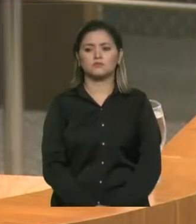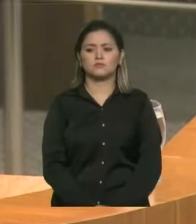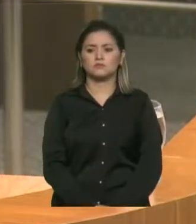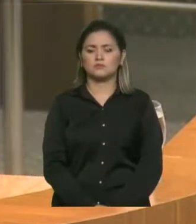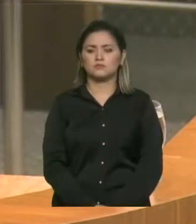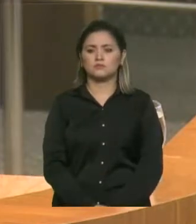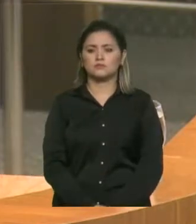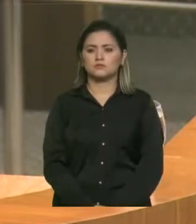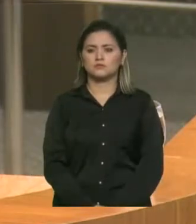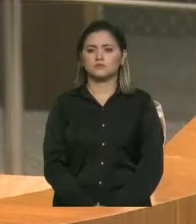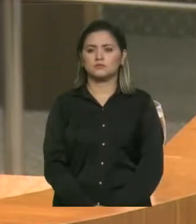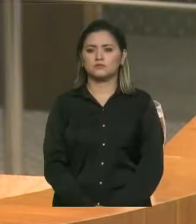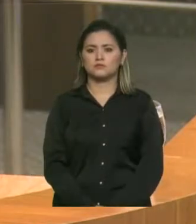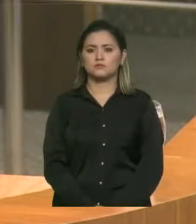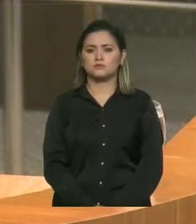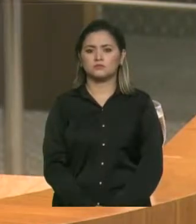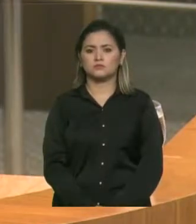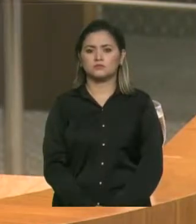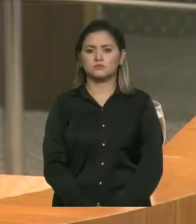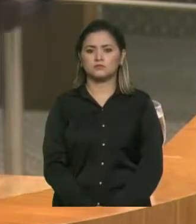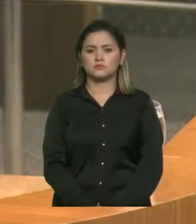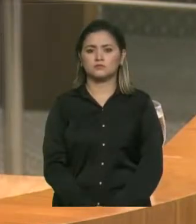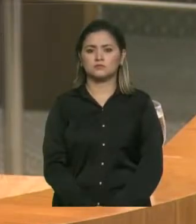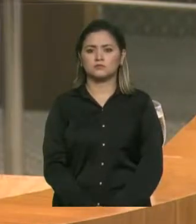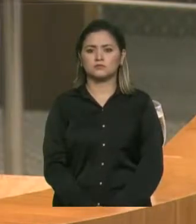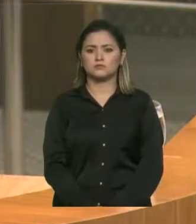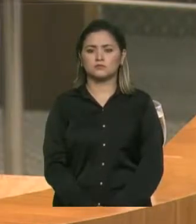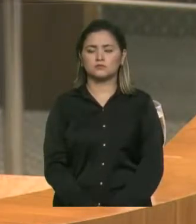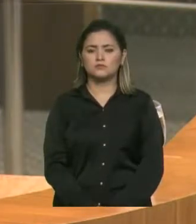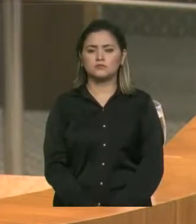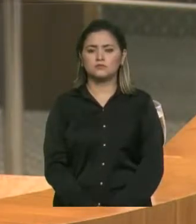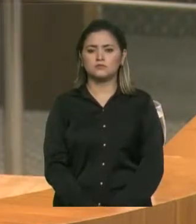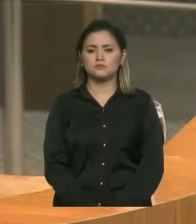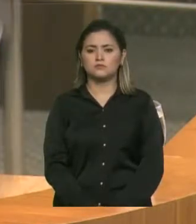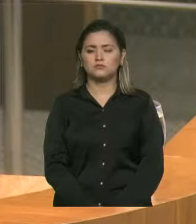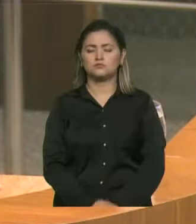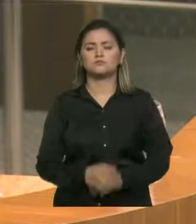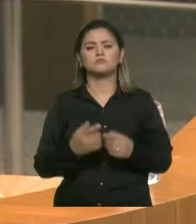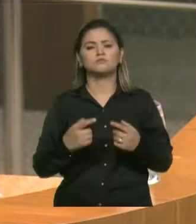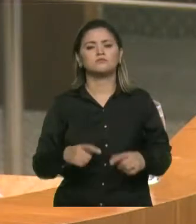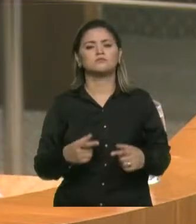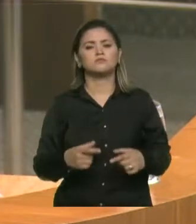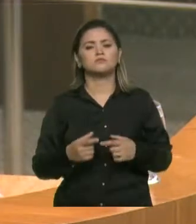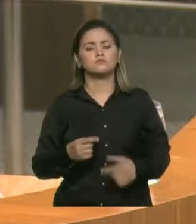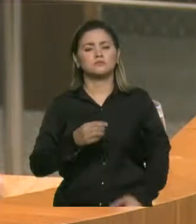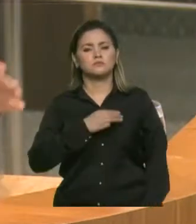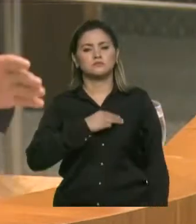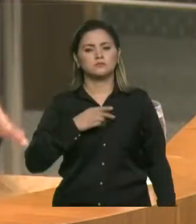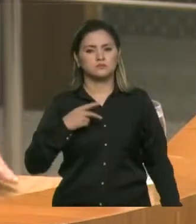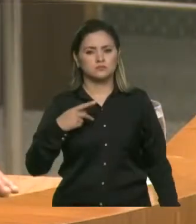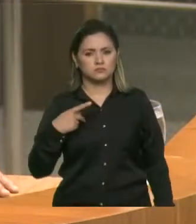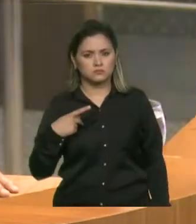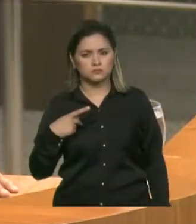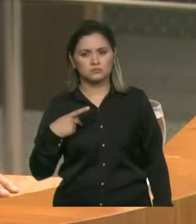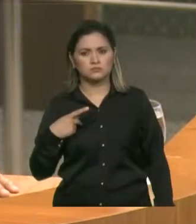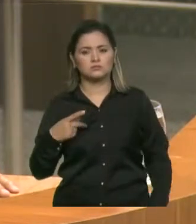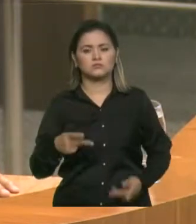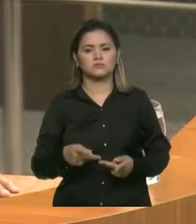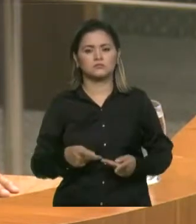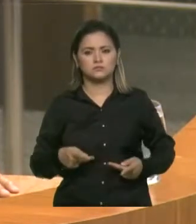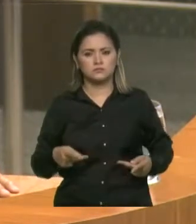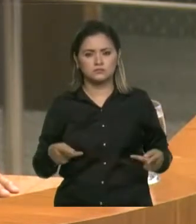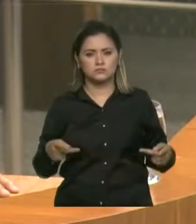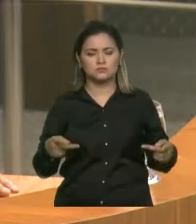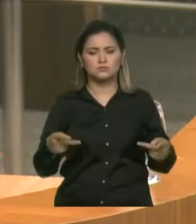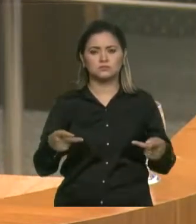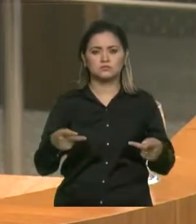Eu pergunto também, onde andava o Ministério Público, os procuradores da